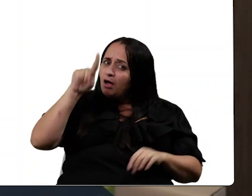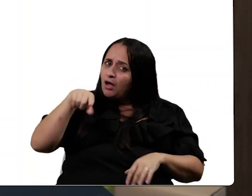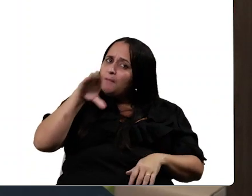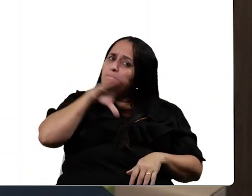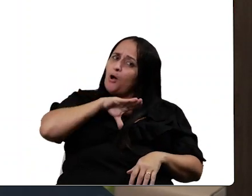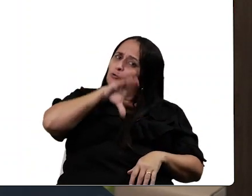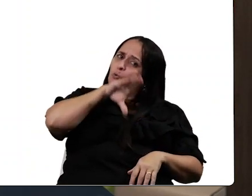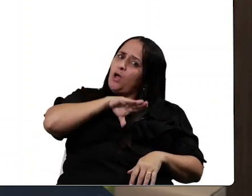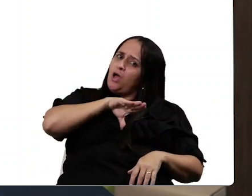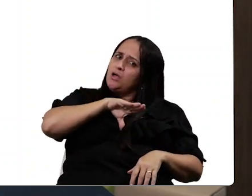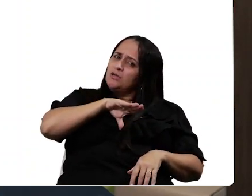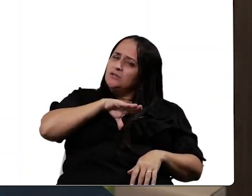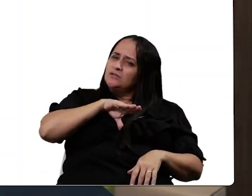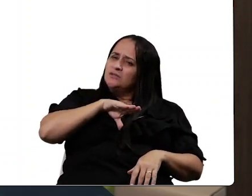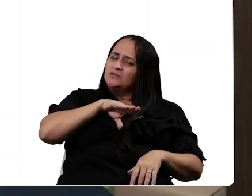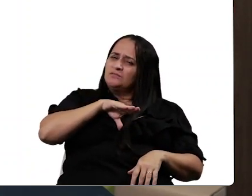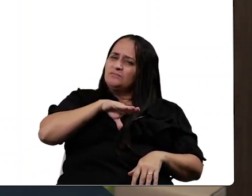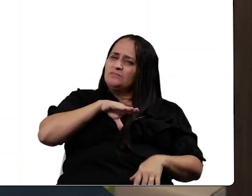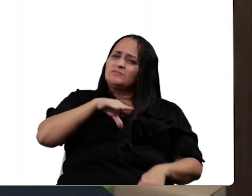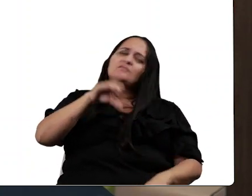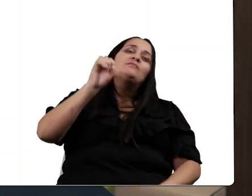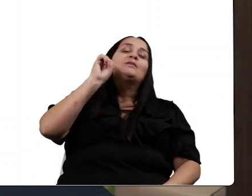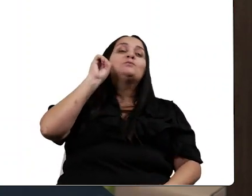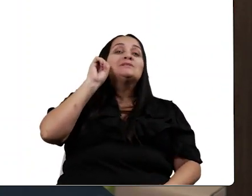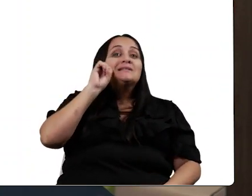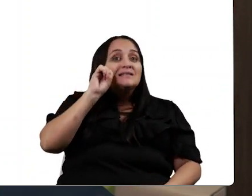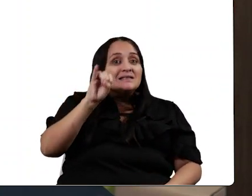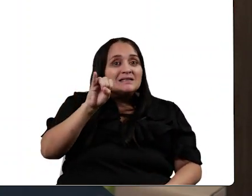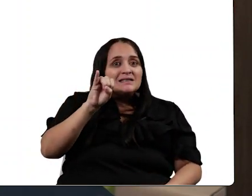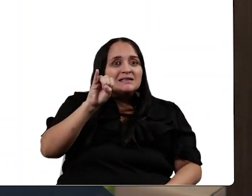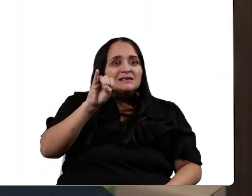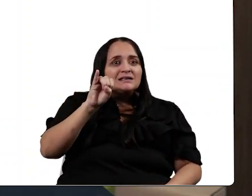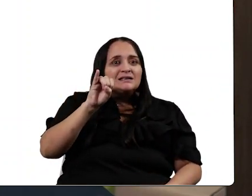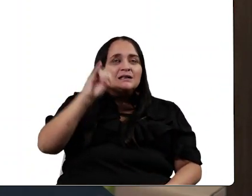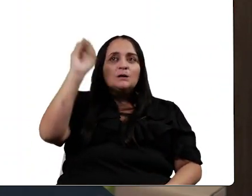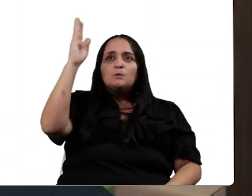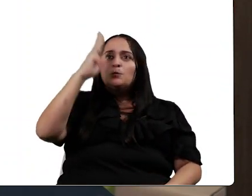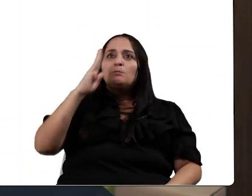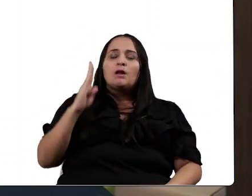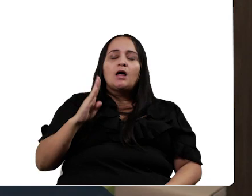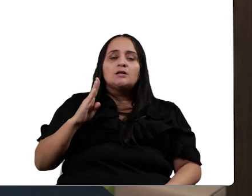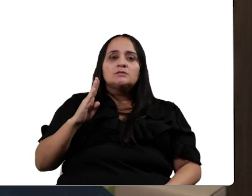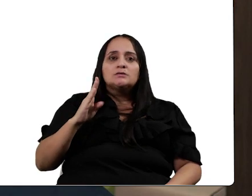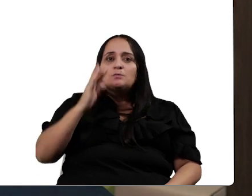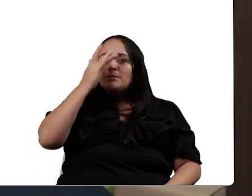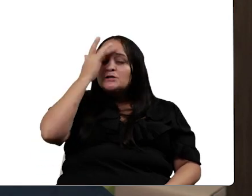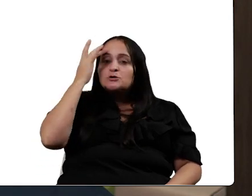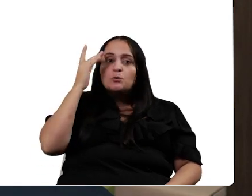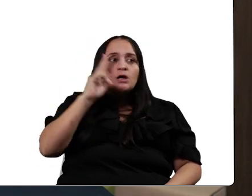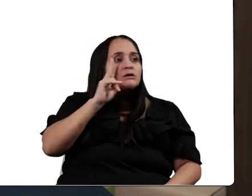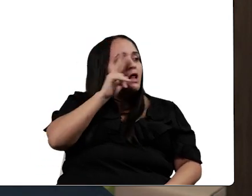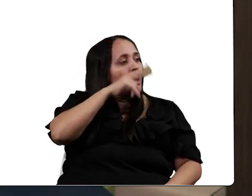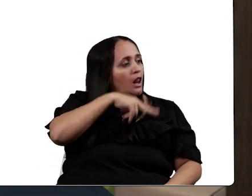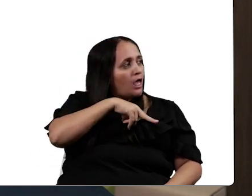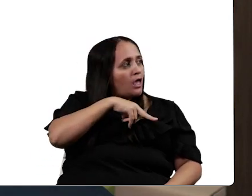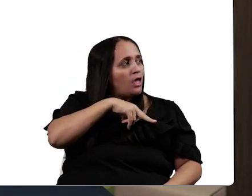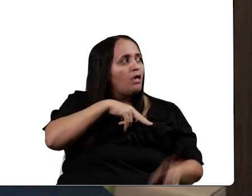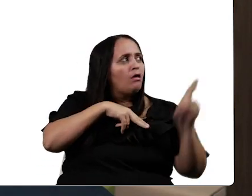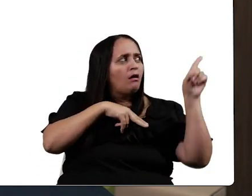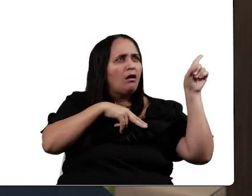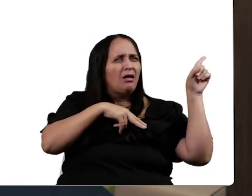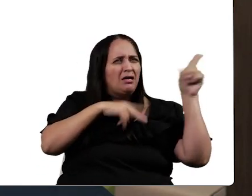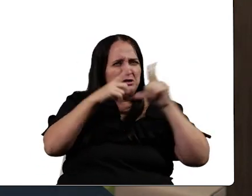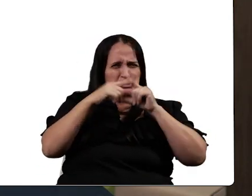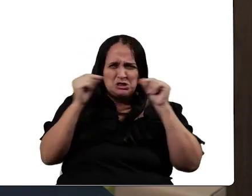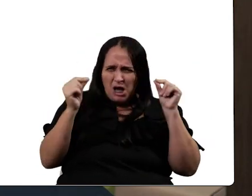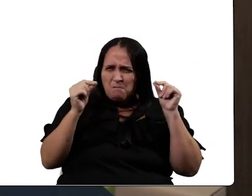essa publicidade tivesse sido feita para as pessoas do Brasil ler, ela não estaria em japonês, ela tinha que estar